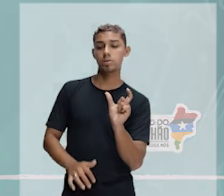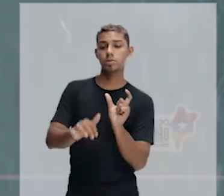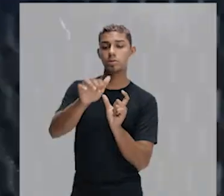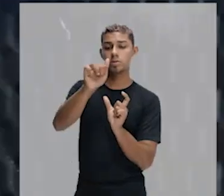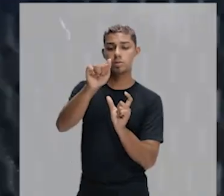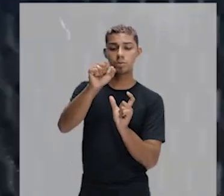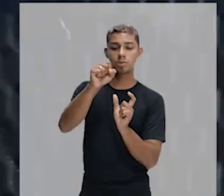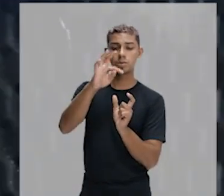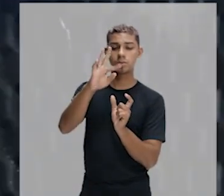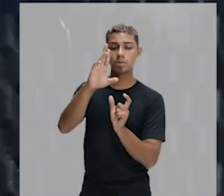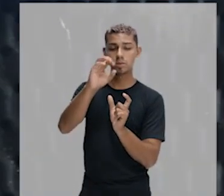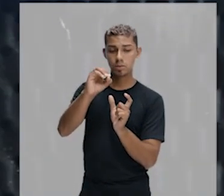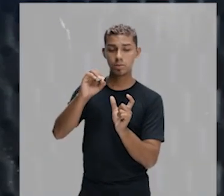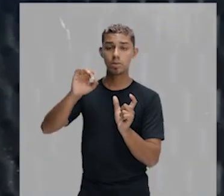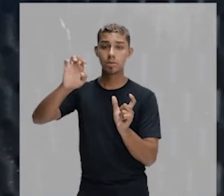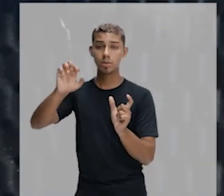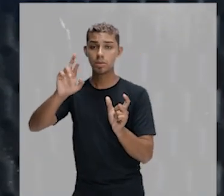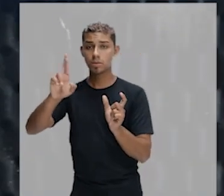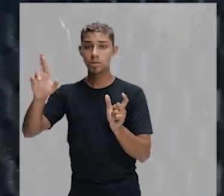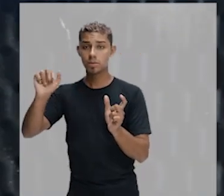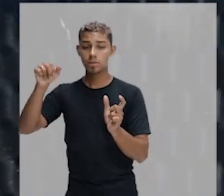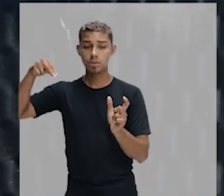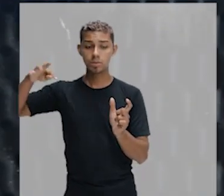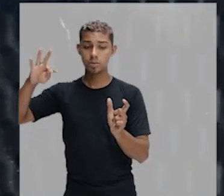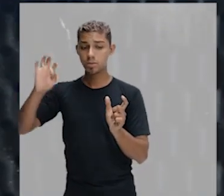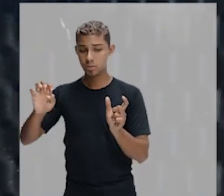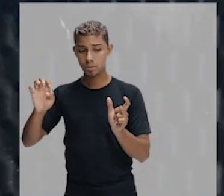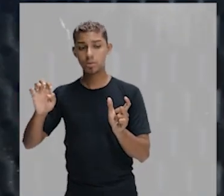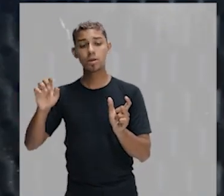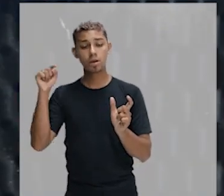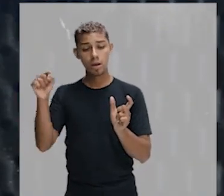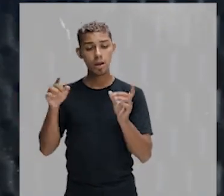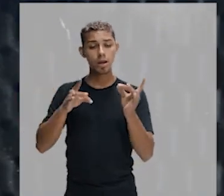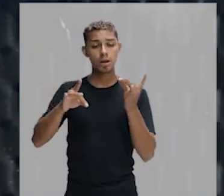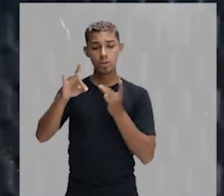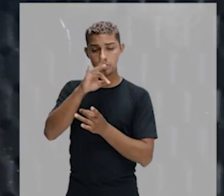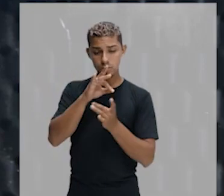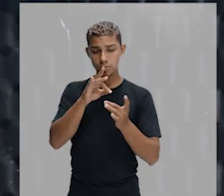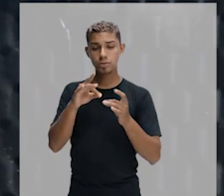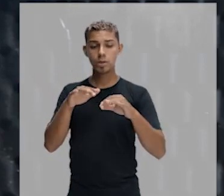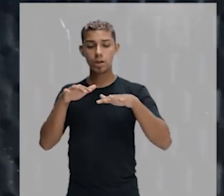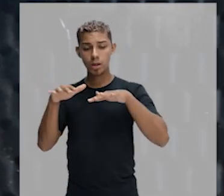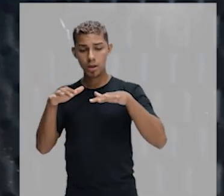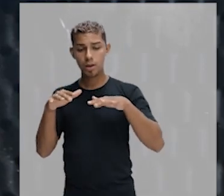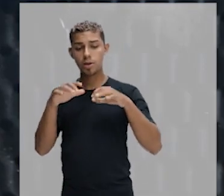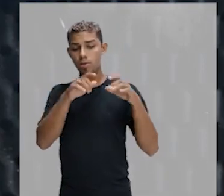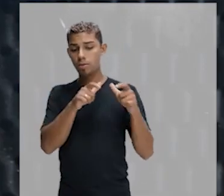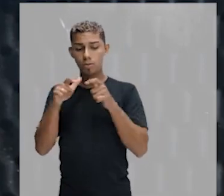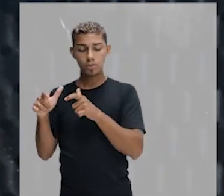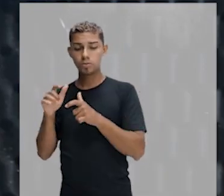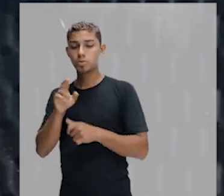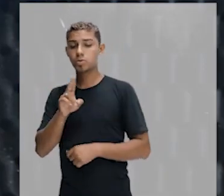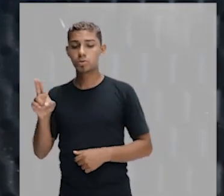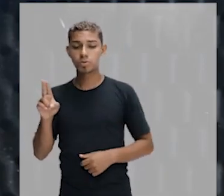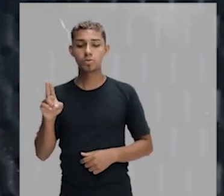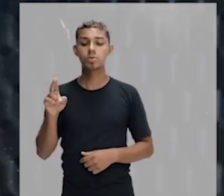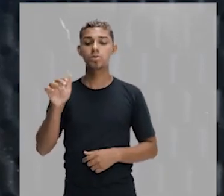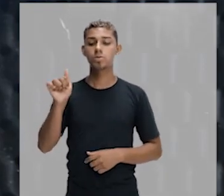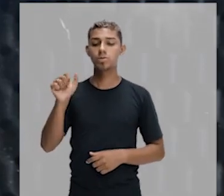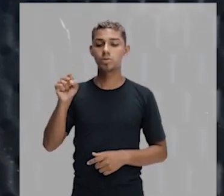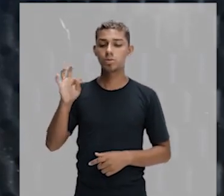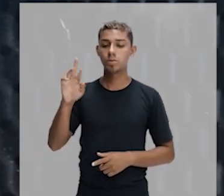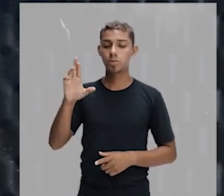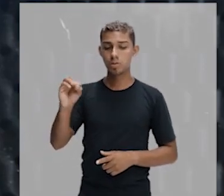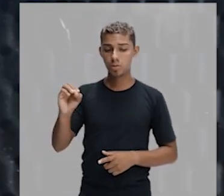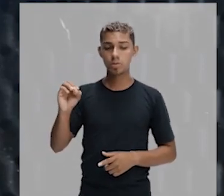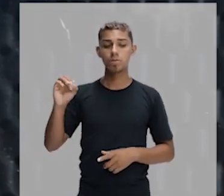Então a diferença dessas estrelas fixas para as estrelas não fixas, né, no caso, os astros errantes, como eram chamados, né, os